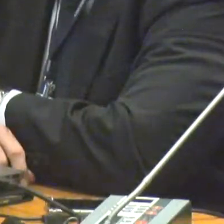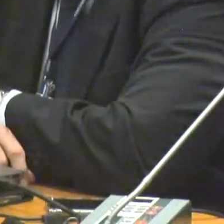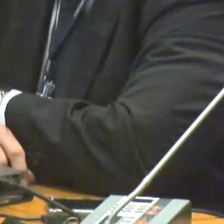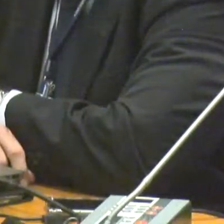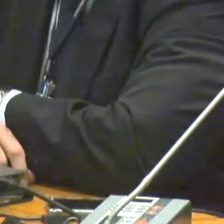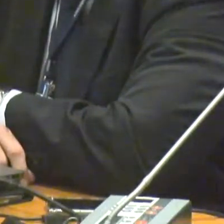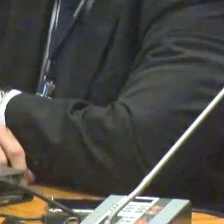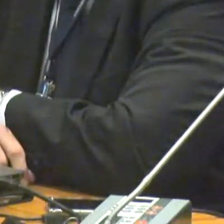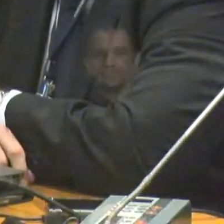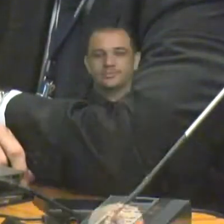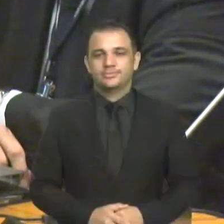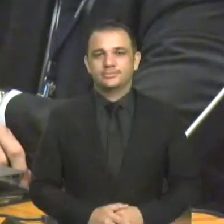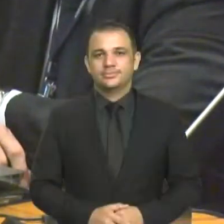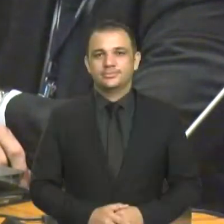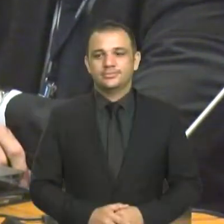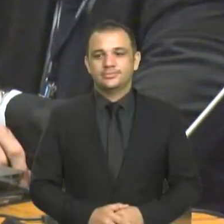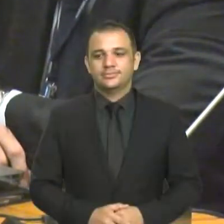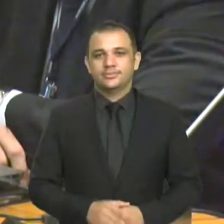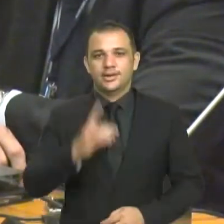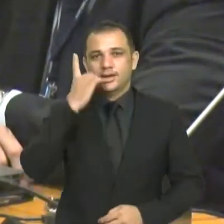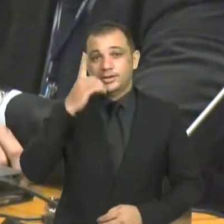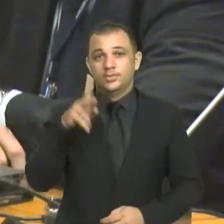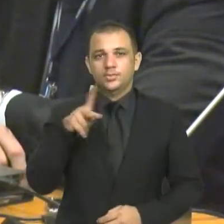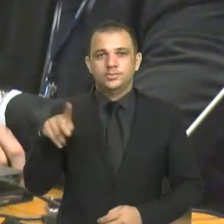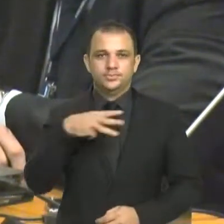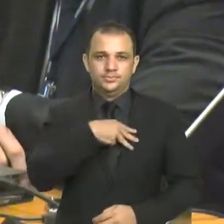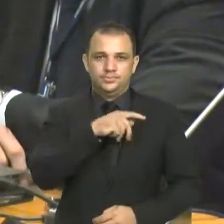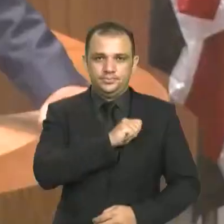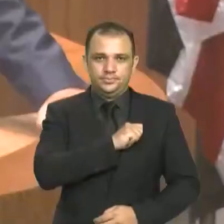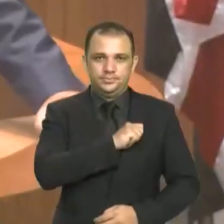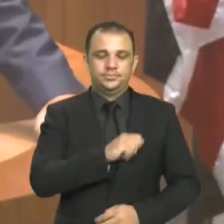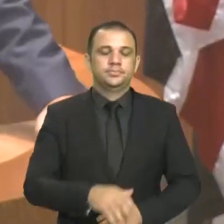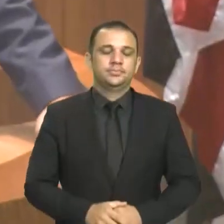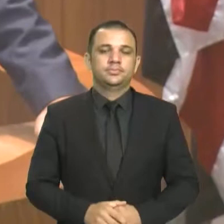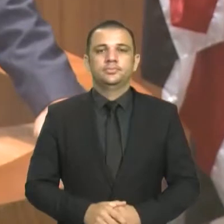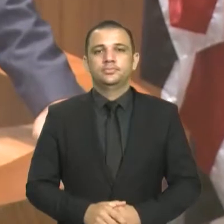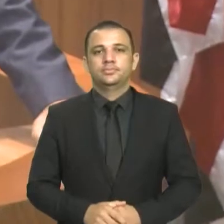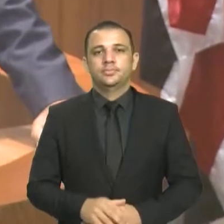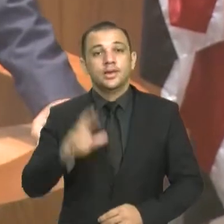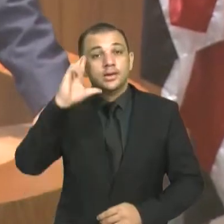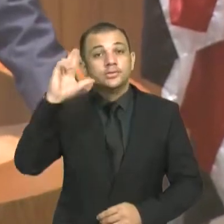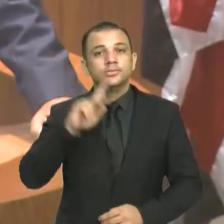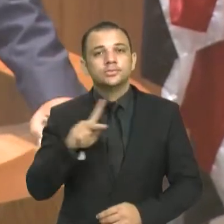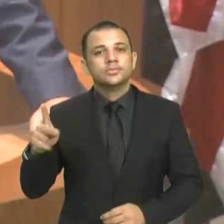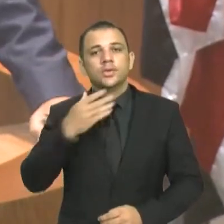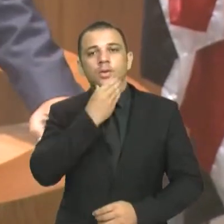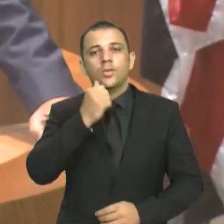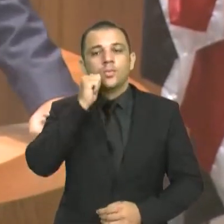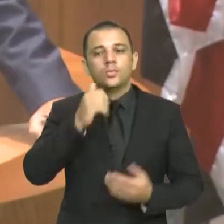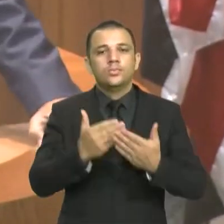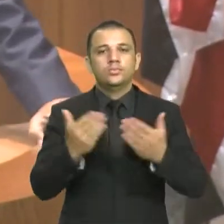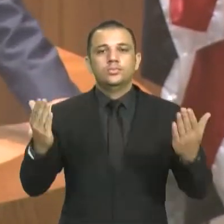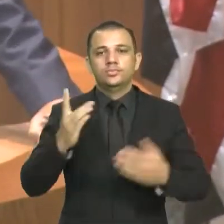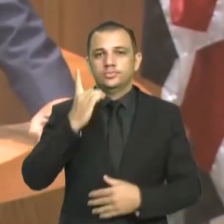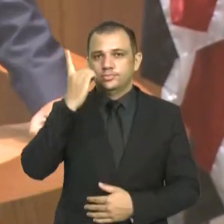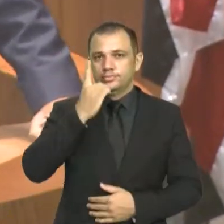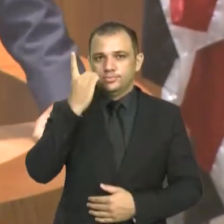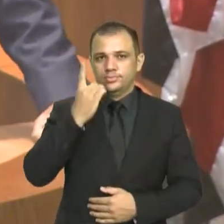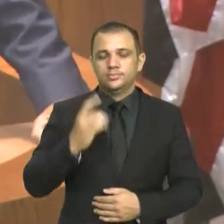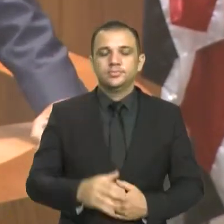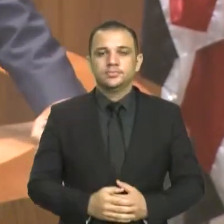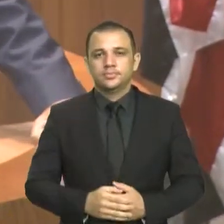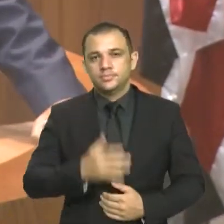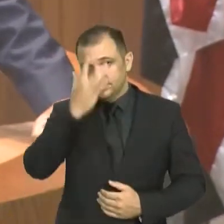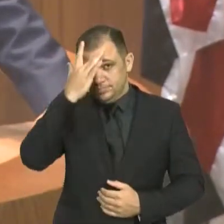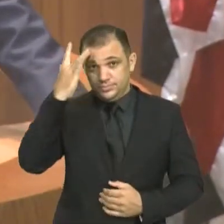Senhor presidente, senhores deputados, senhoras deputadas, todo o povo que acompanha esta sessão,